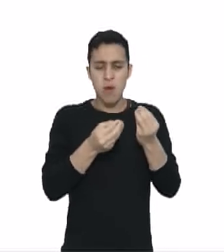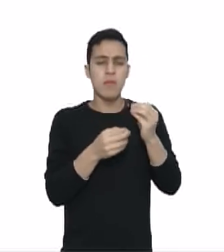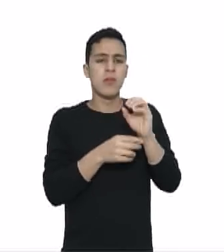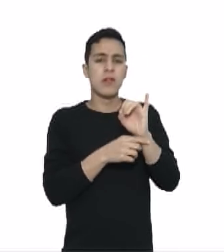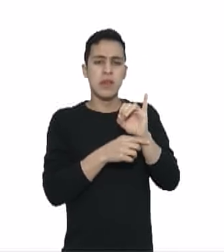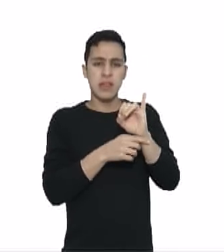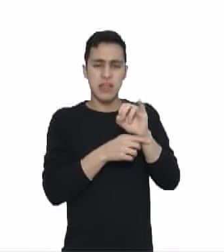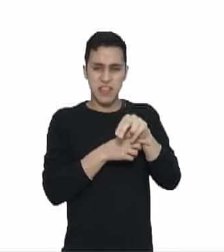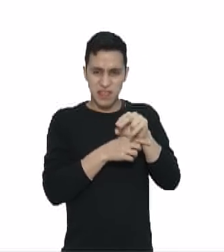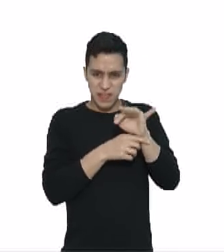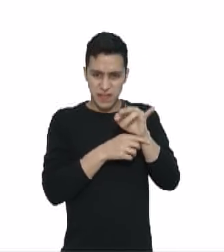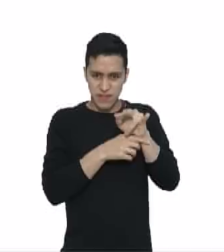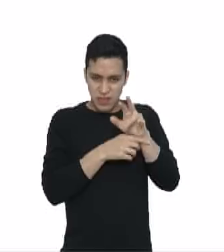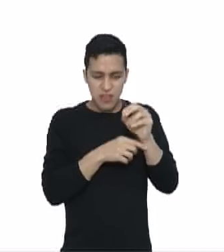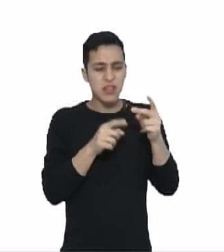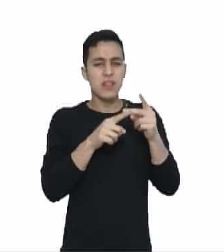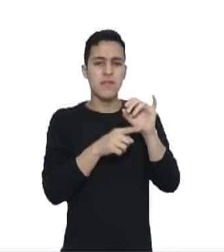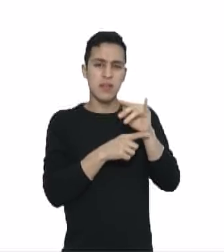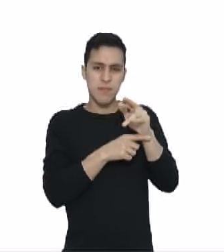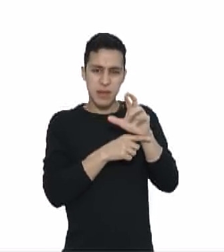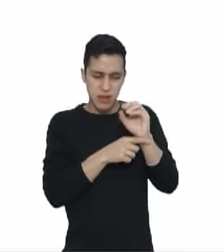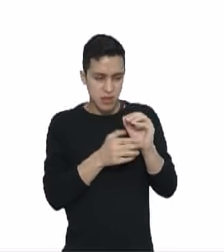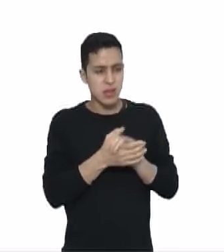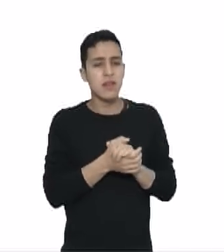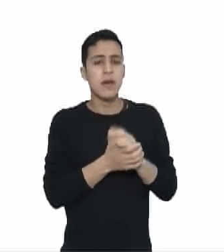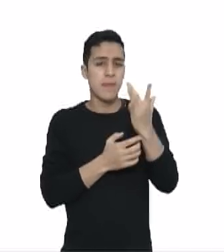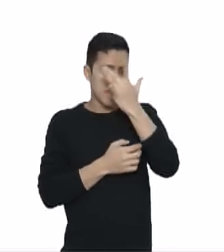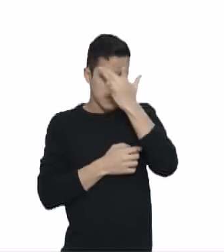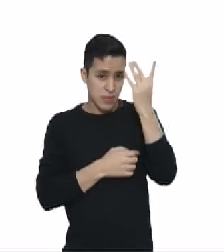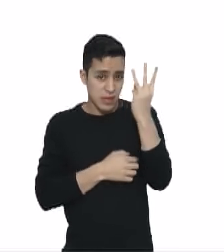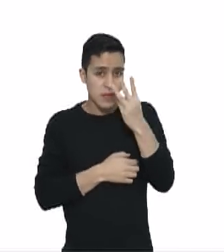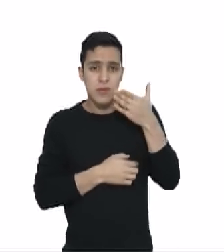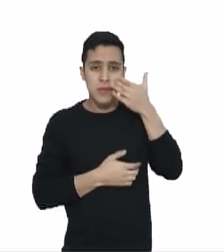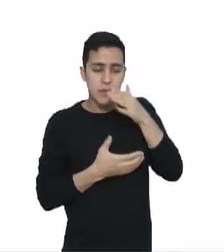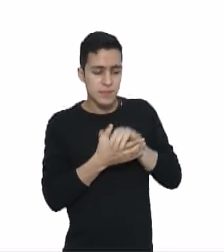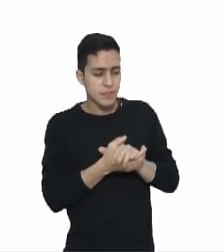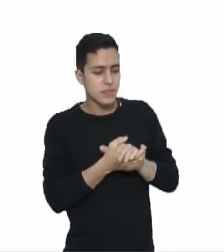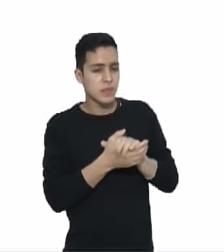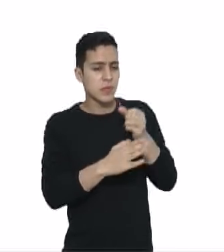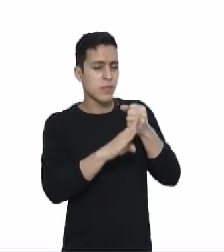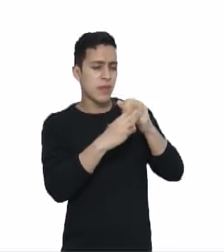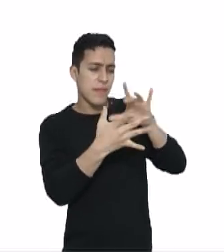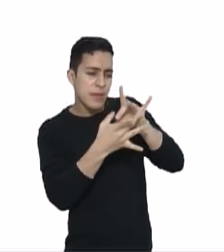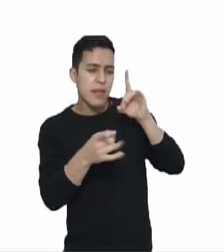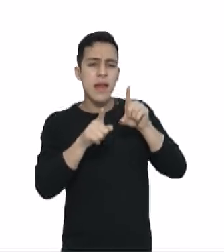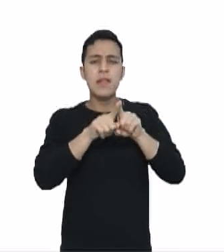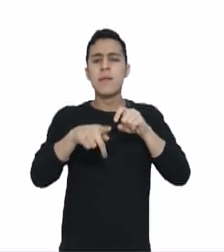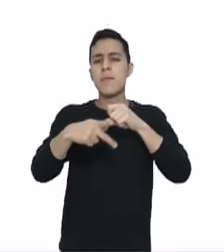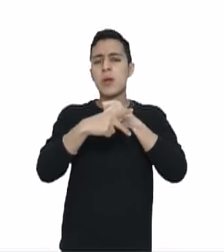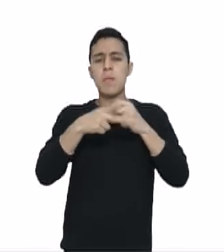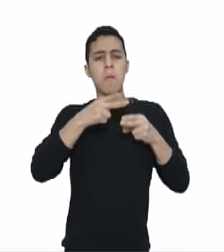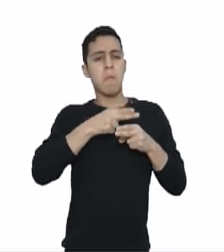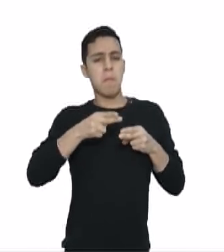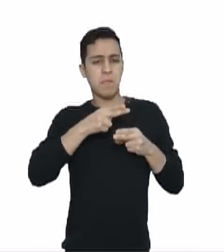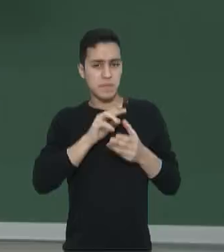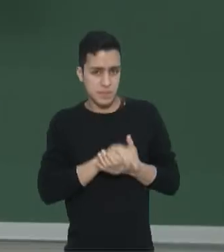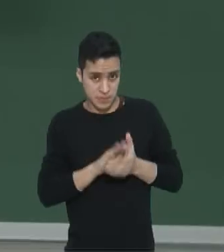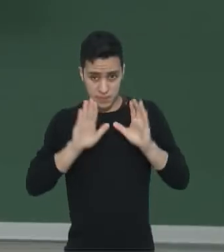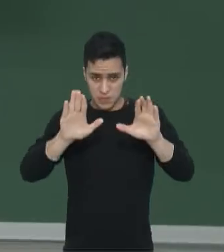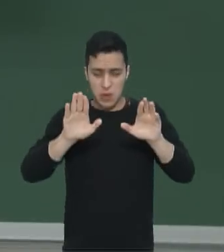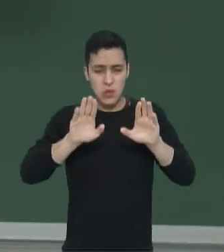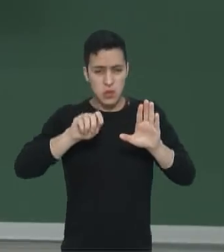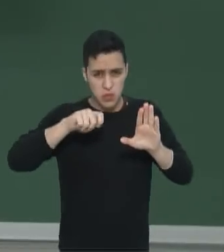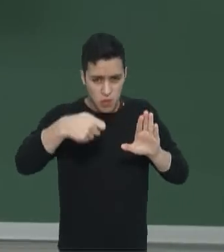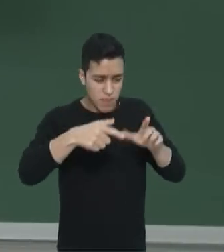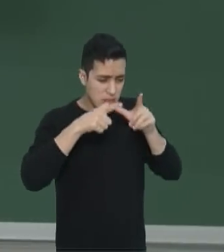imperativo, terceira pessoa do discurso, substantivos abstratos, pronomes indefinidos. A questão da